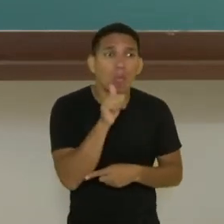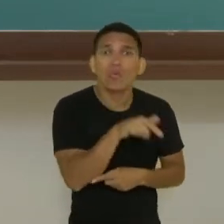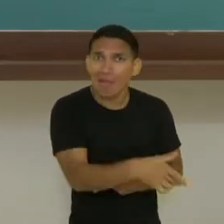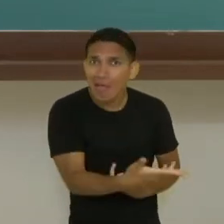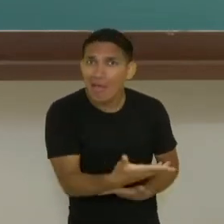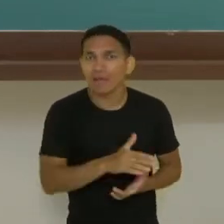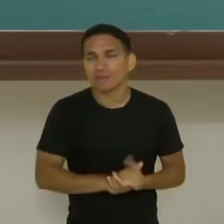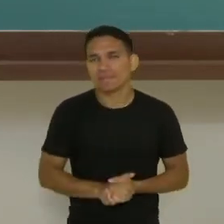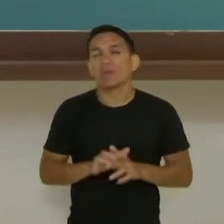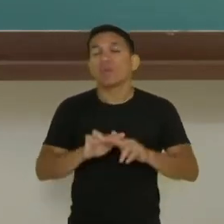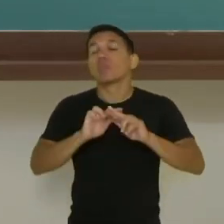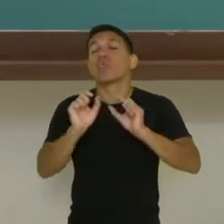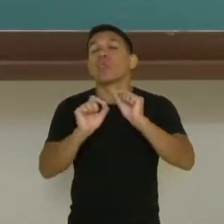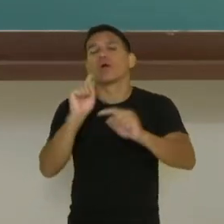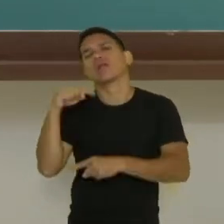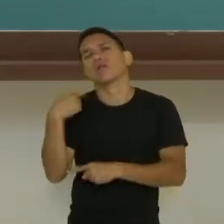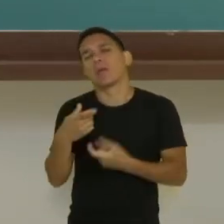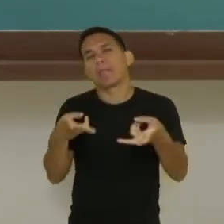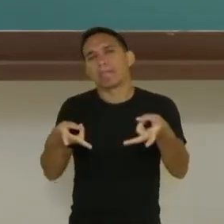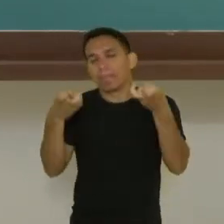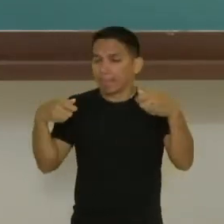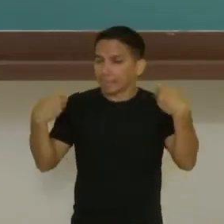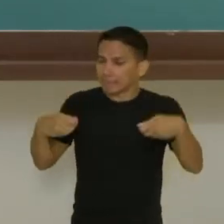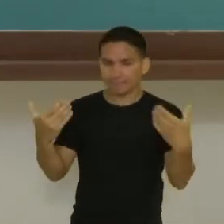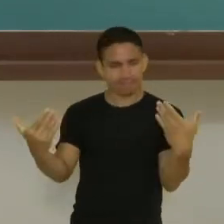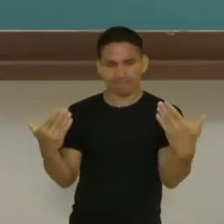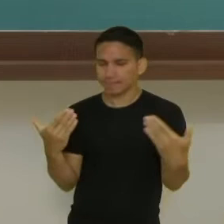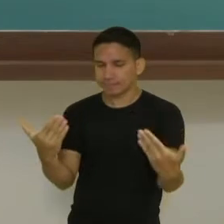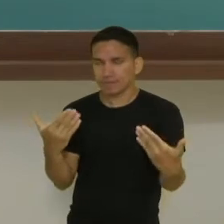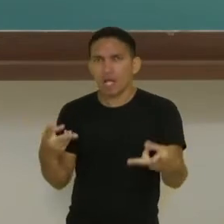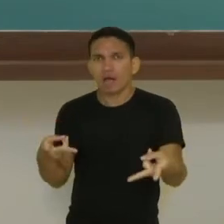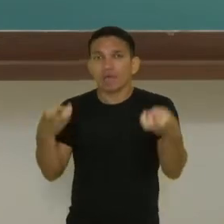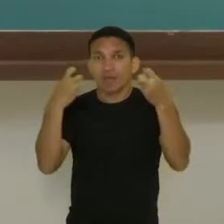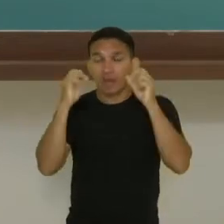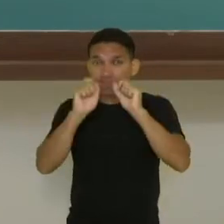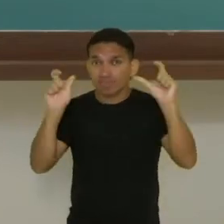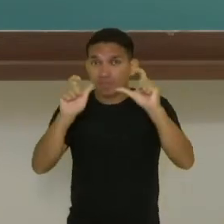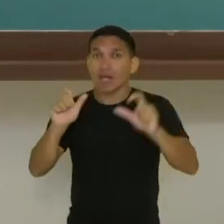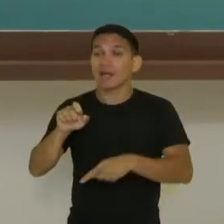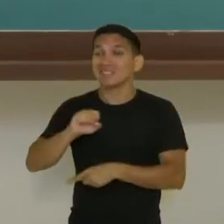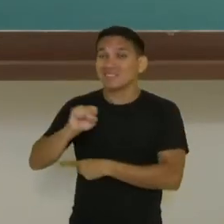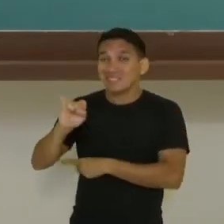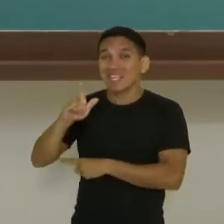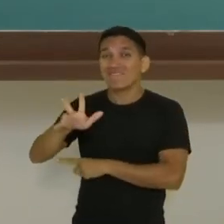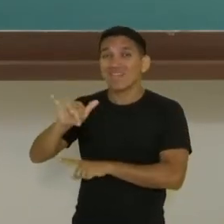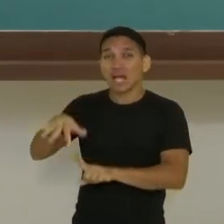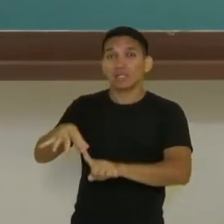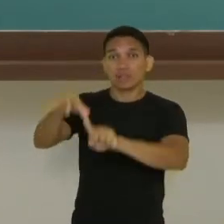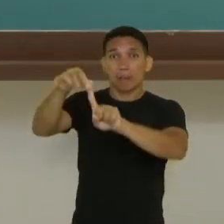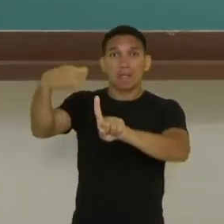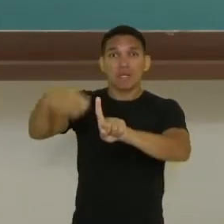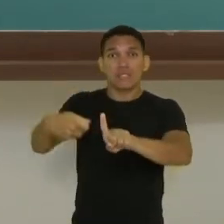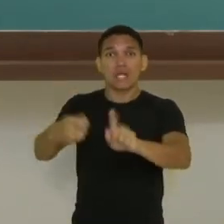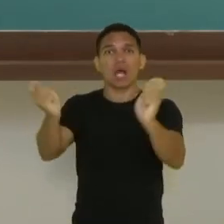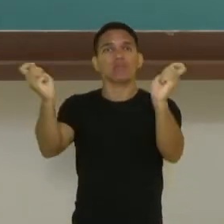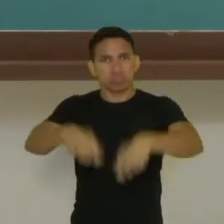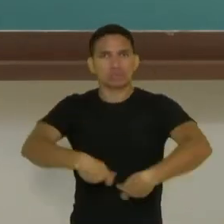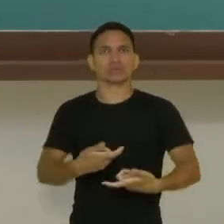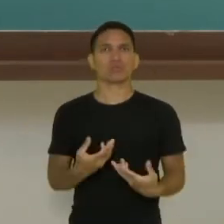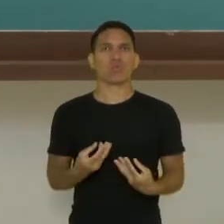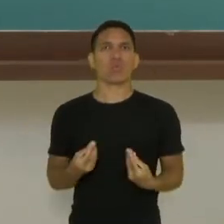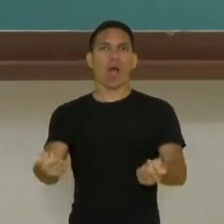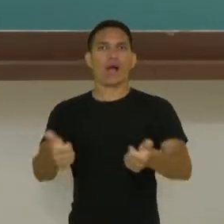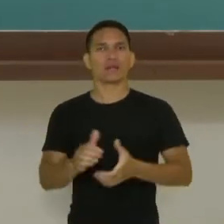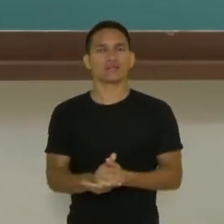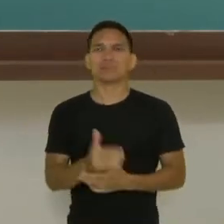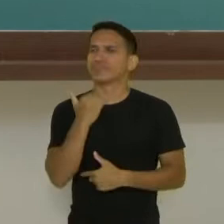que a gente tem que levar em consideração? O profissional, para se destacar, ele tem que ser competente. Não importa se ele é